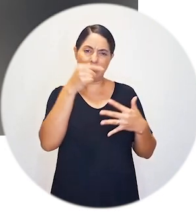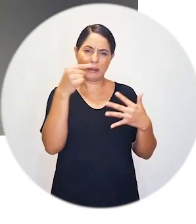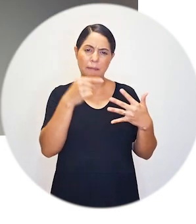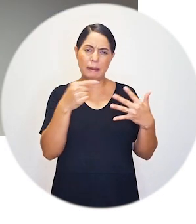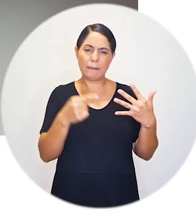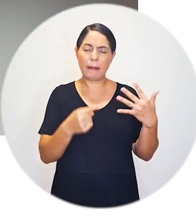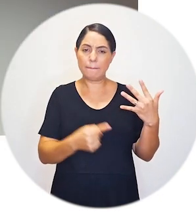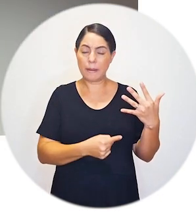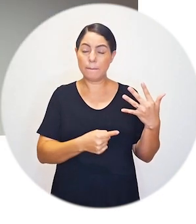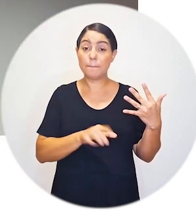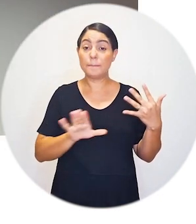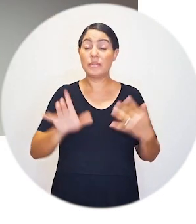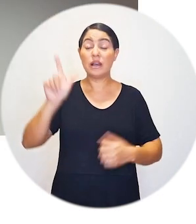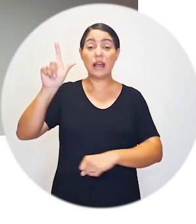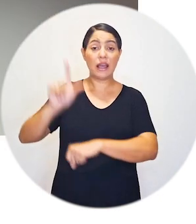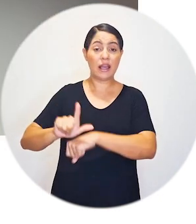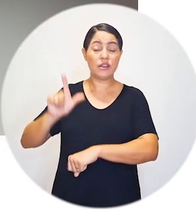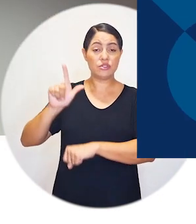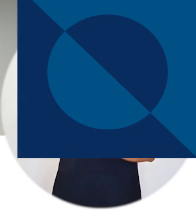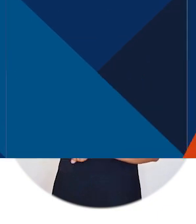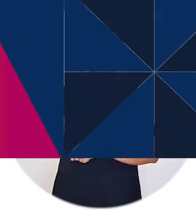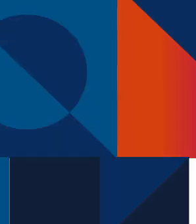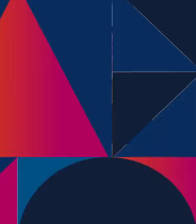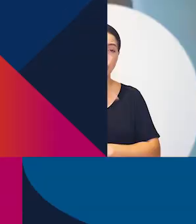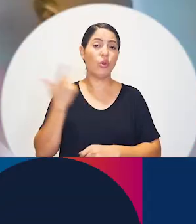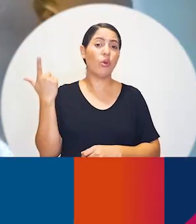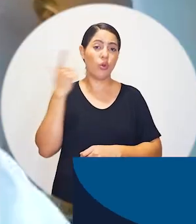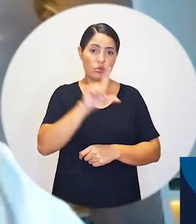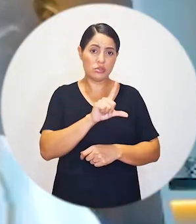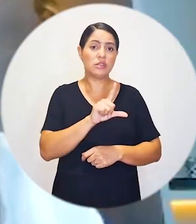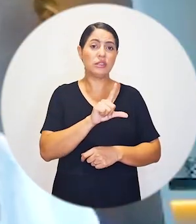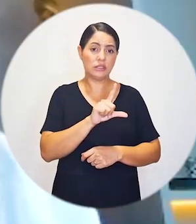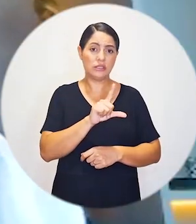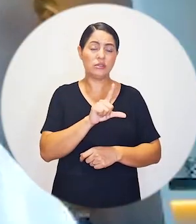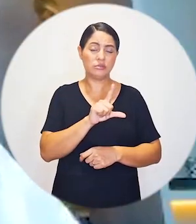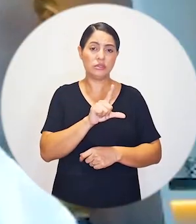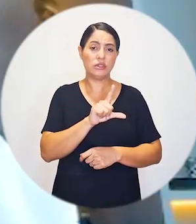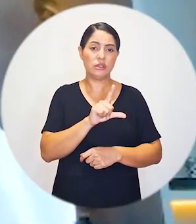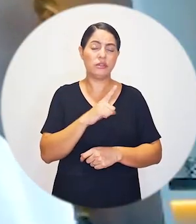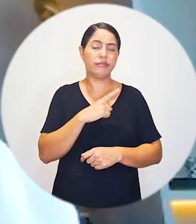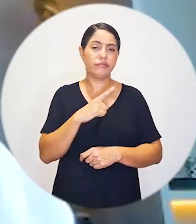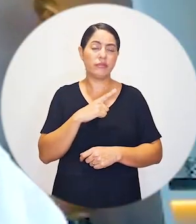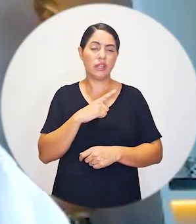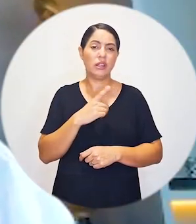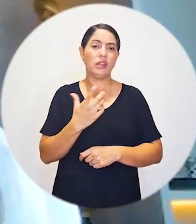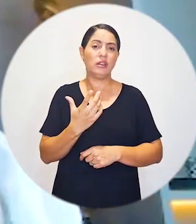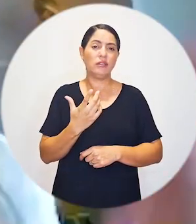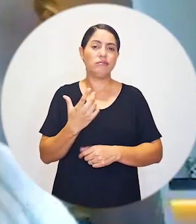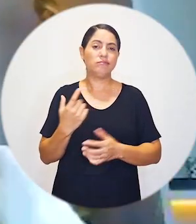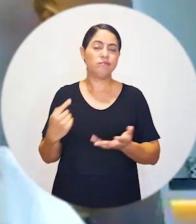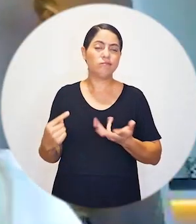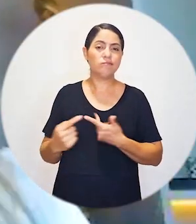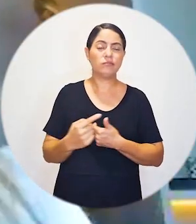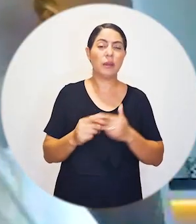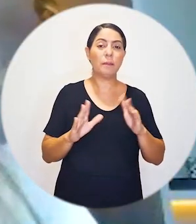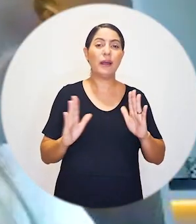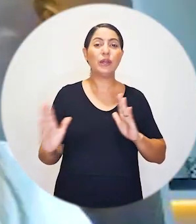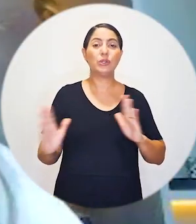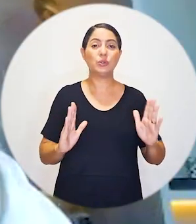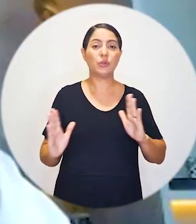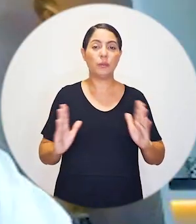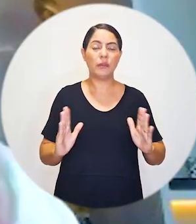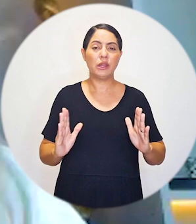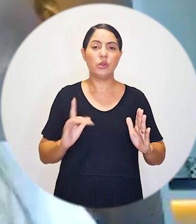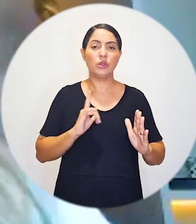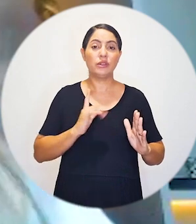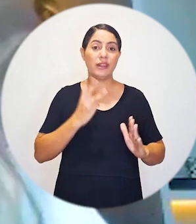né? Uma gestão conseguiu fazer uns 5 estados, a outra mais 4, e nunca num período só,